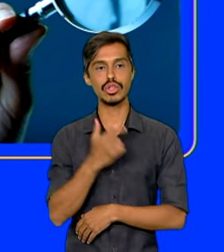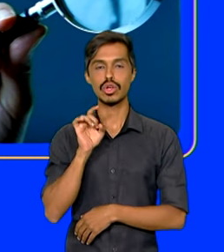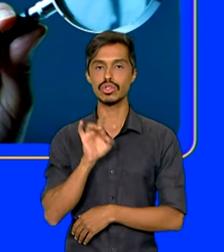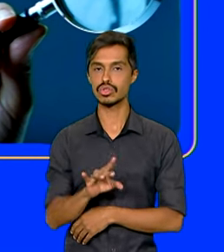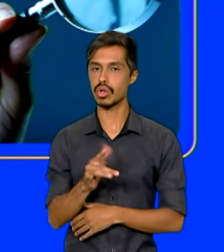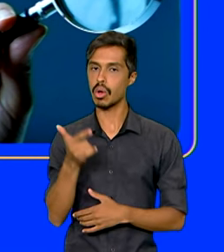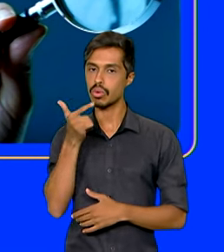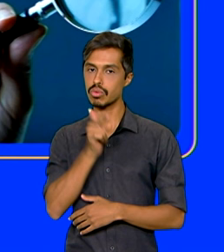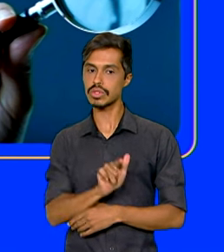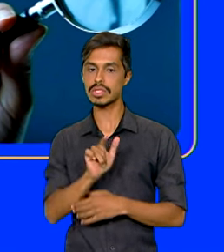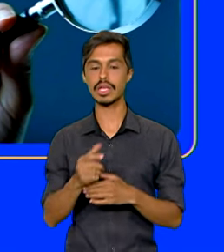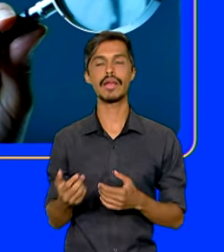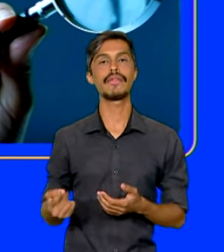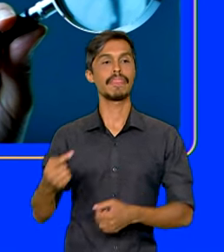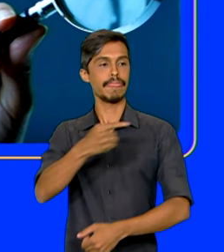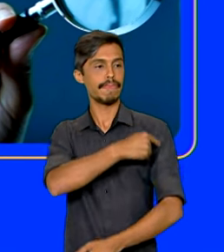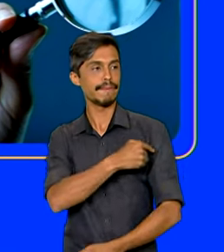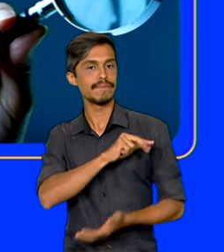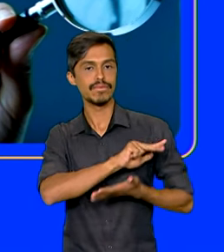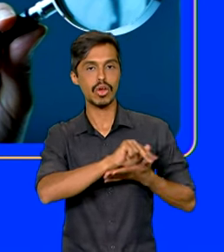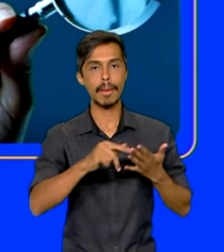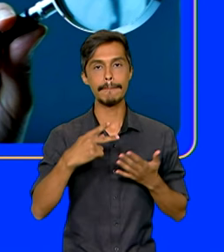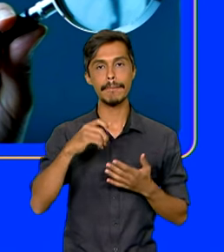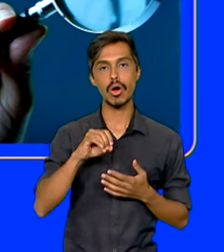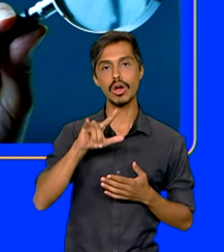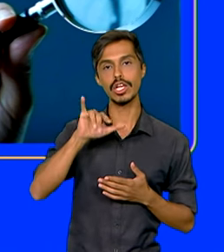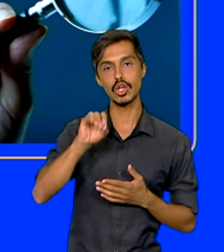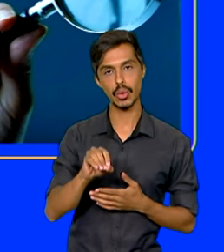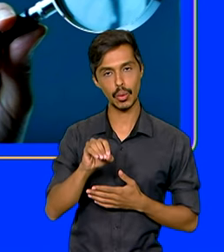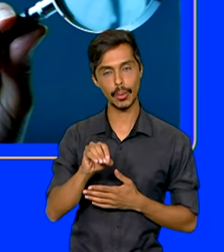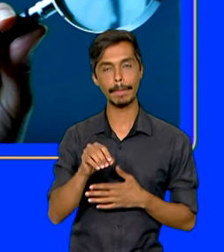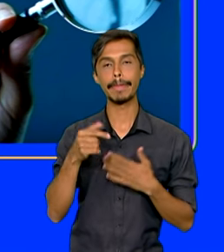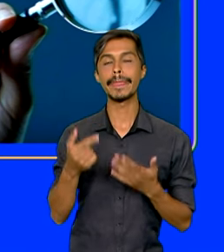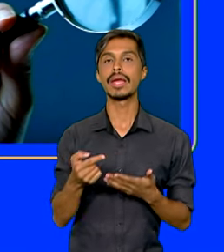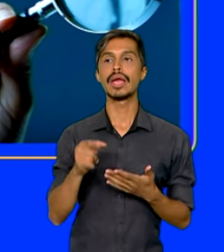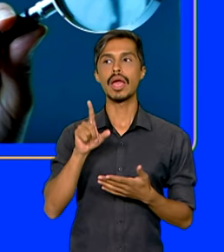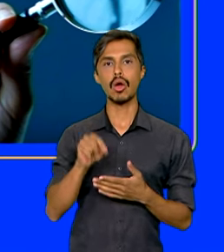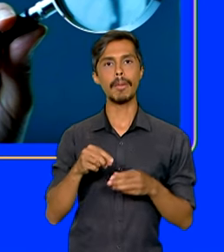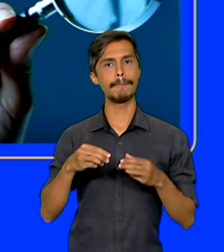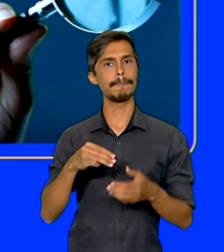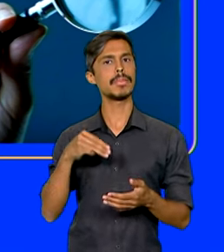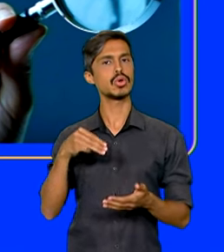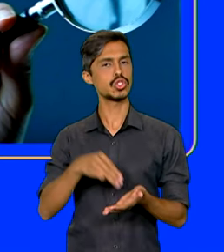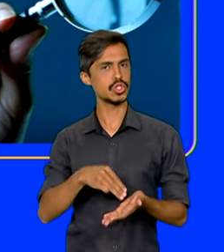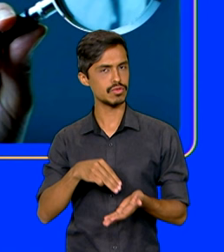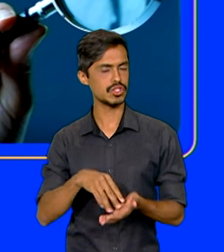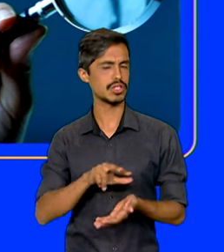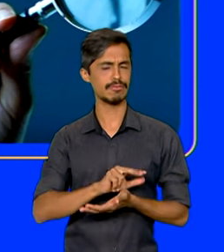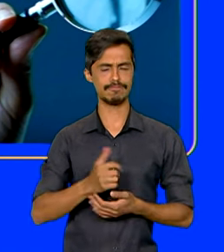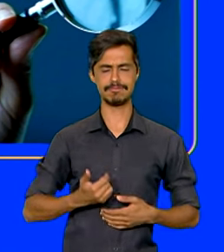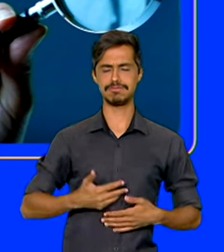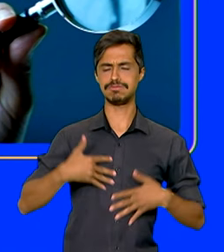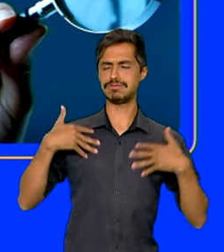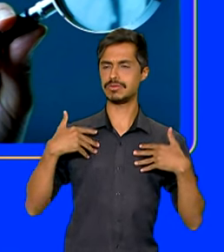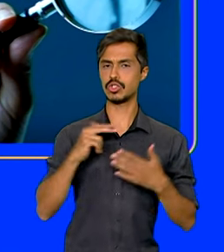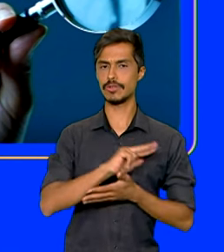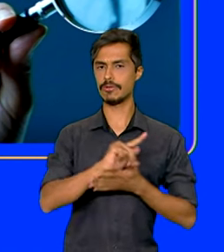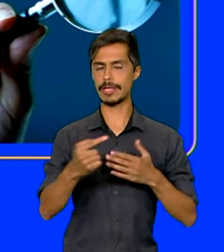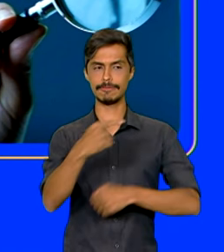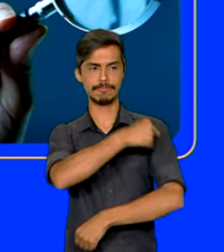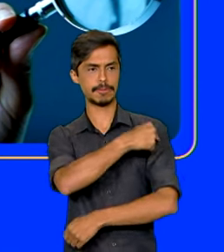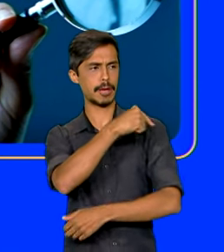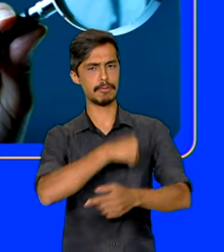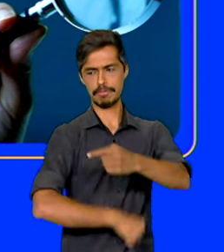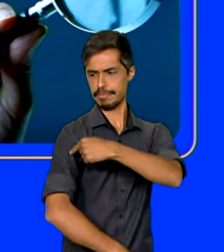altas coberturas vacinais de pólio, que já foi um motivo de grande orgulho, de tantas outras vacinas, se